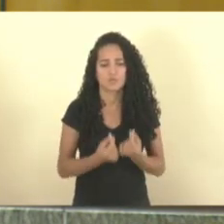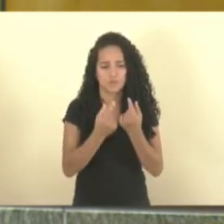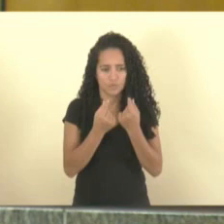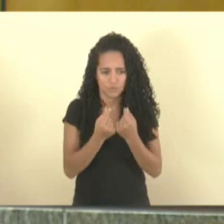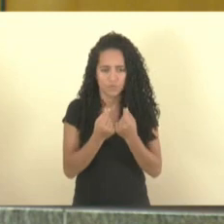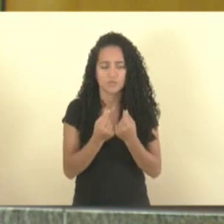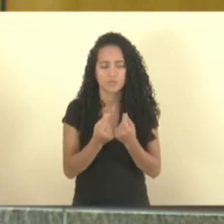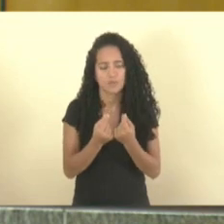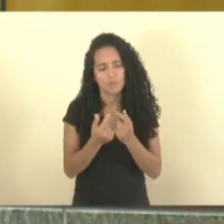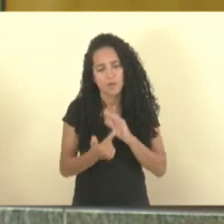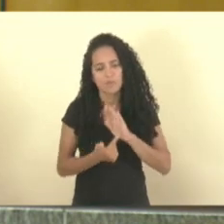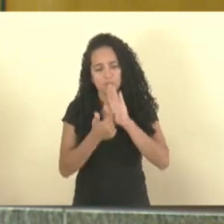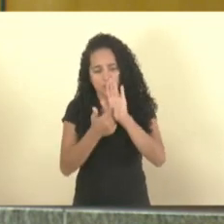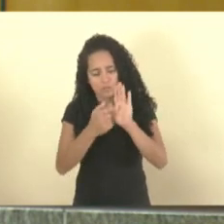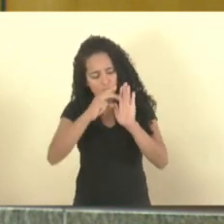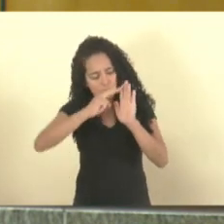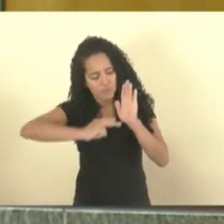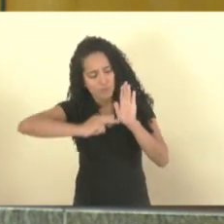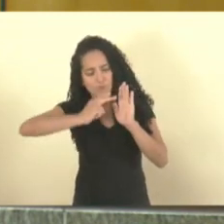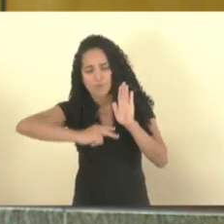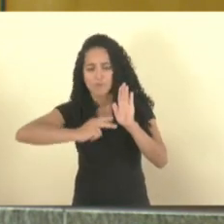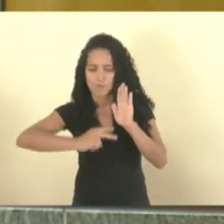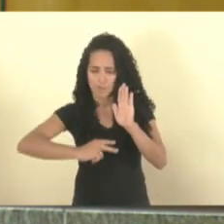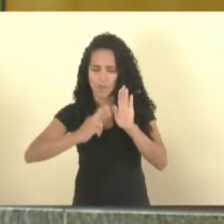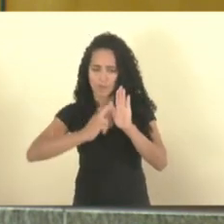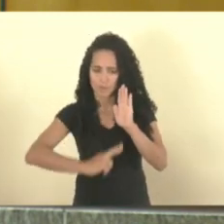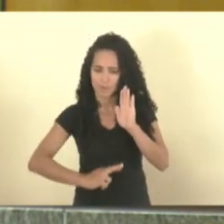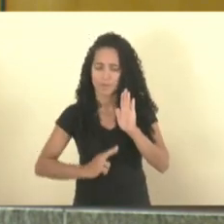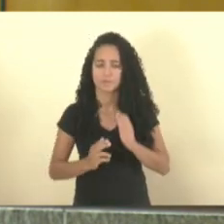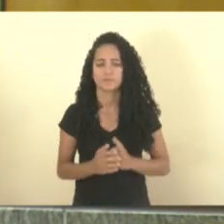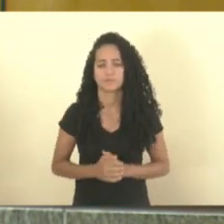para oferecer parecer oral à matéria.